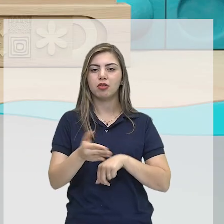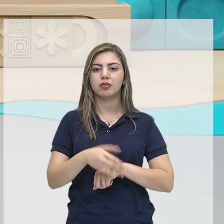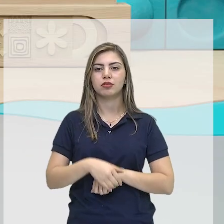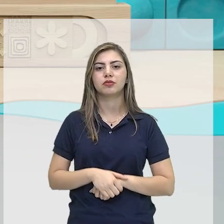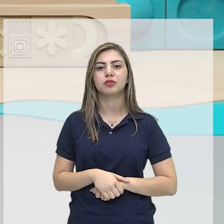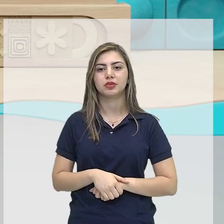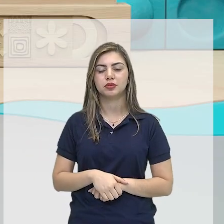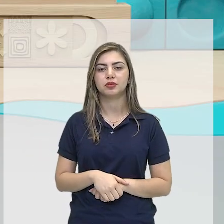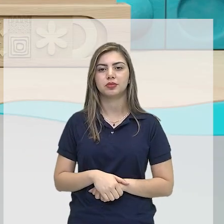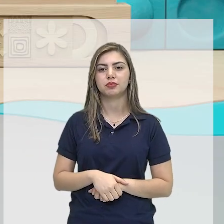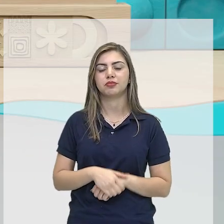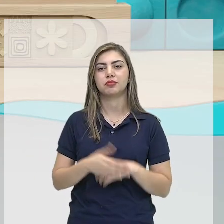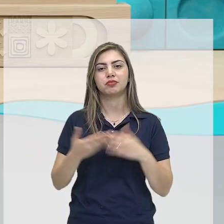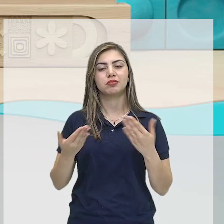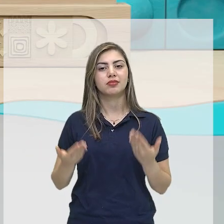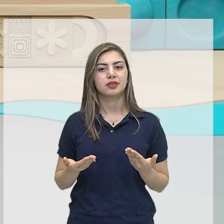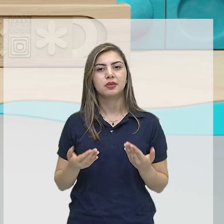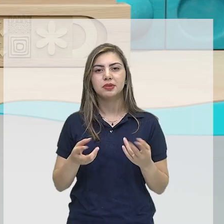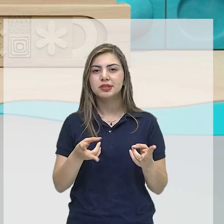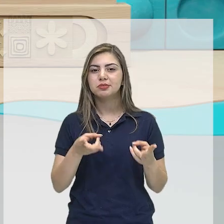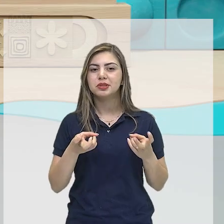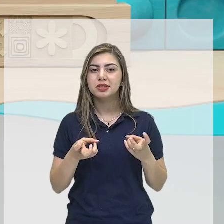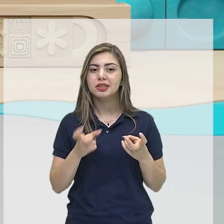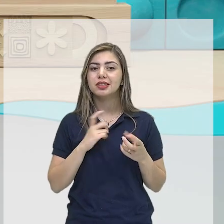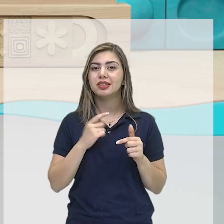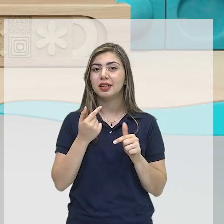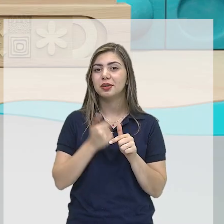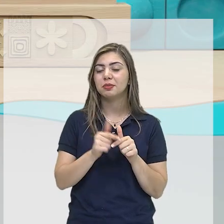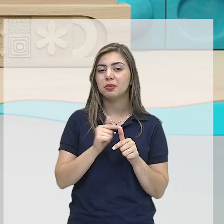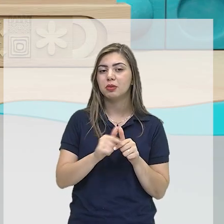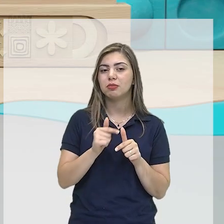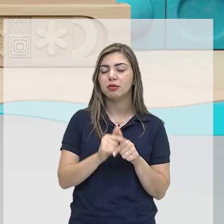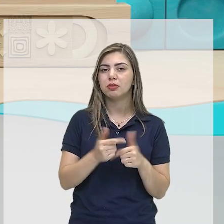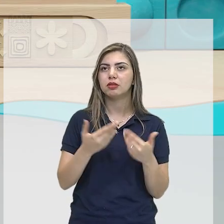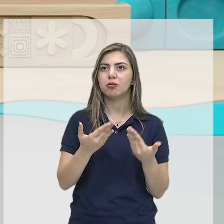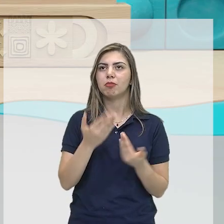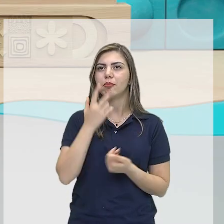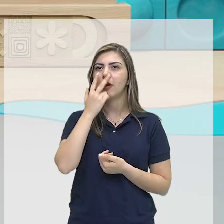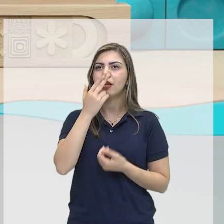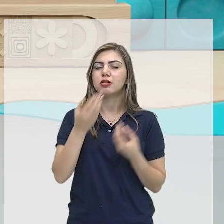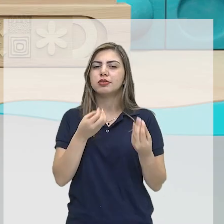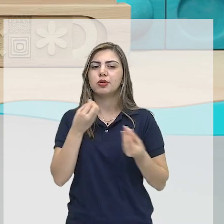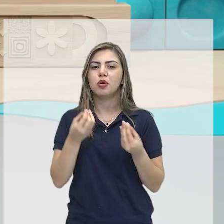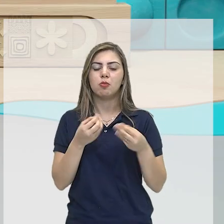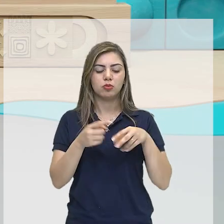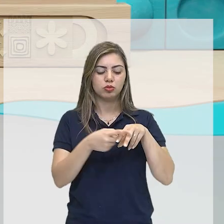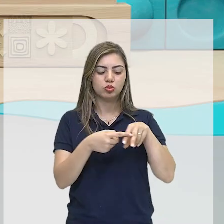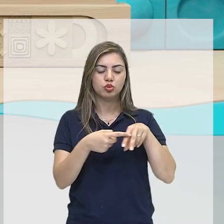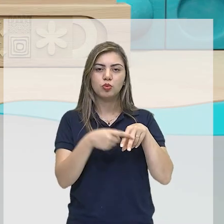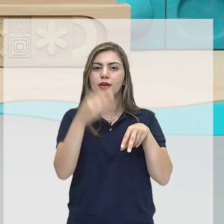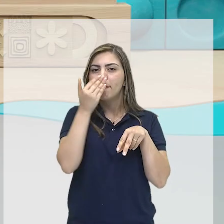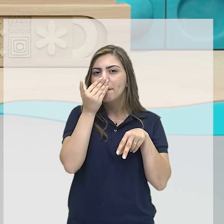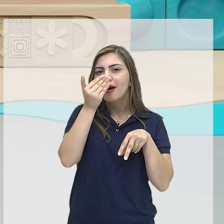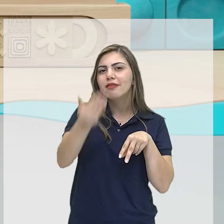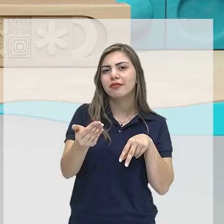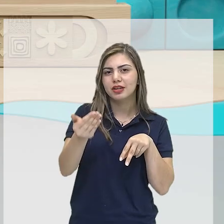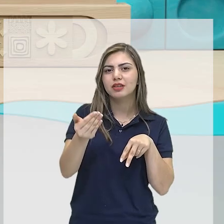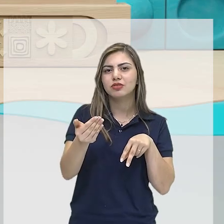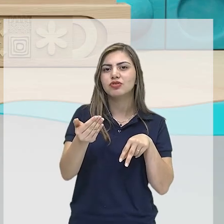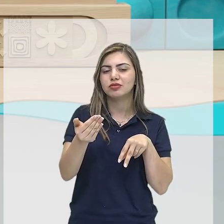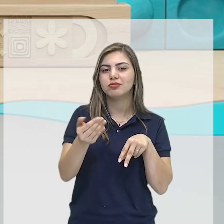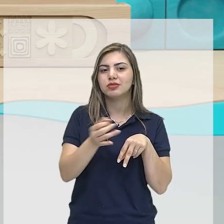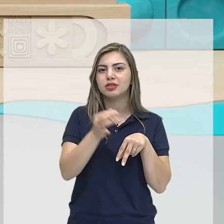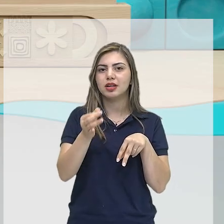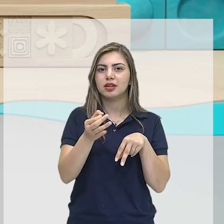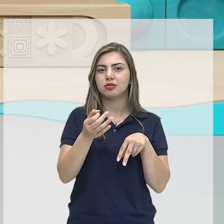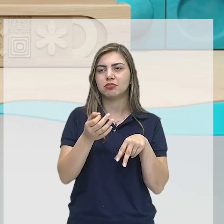flexos, né, parece que você está jogando o seu joelho mais para frente, então você vai ficar aqui, ó, nessa